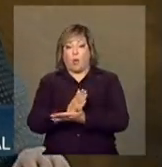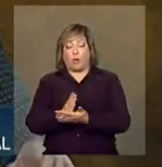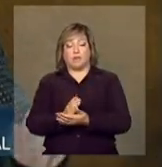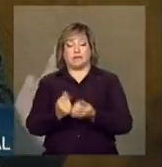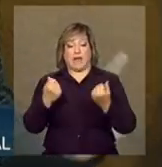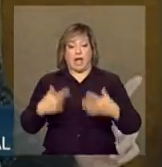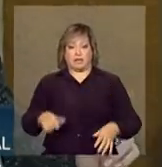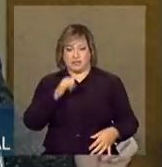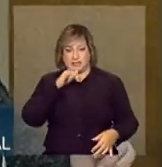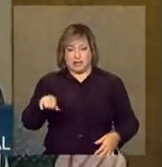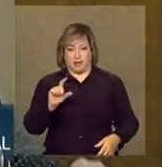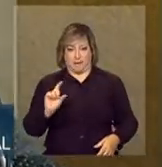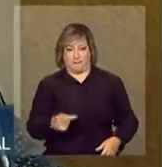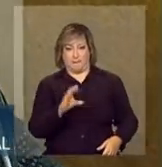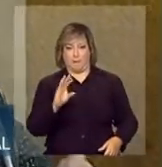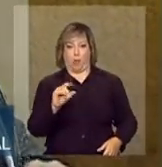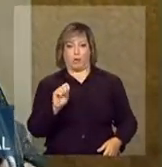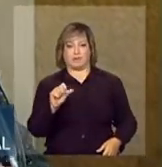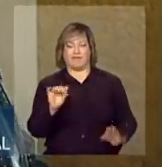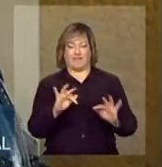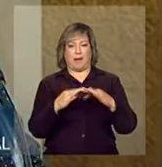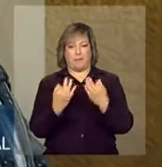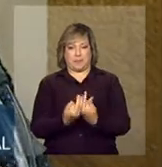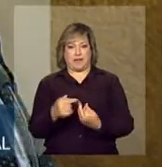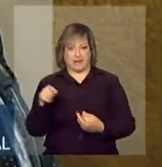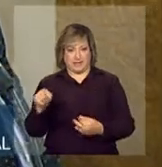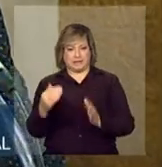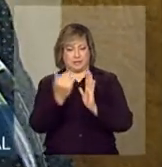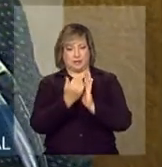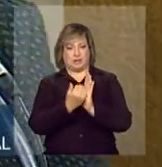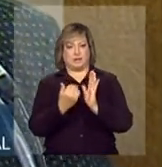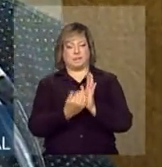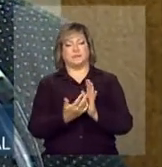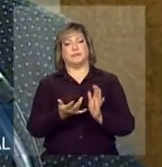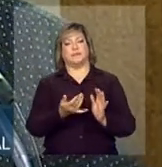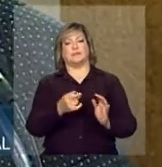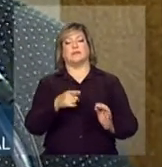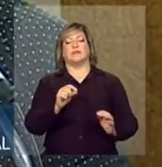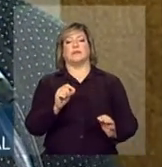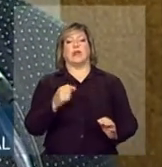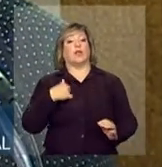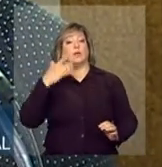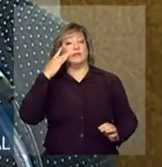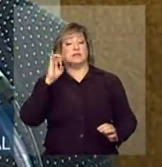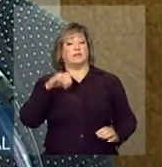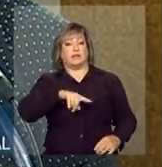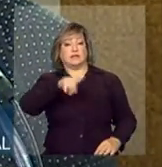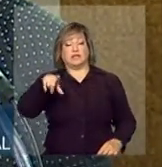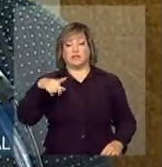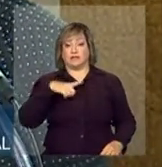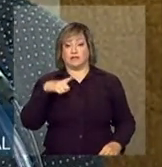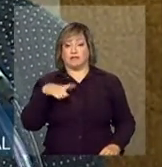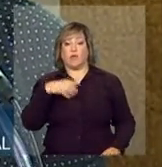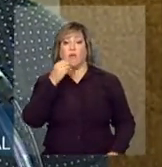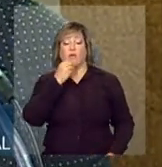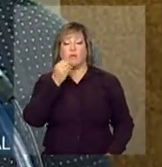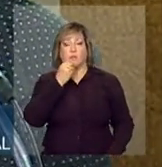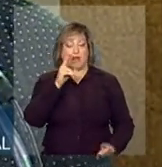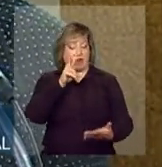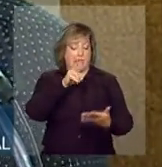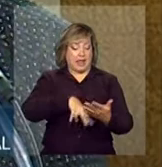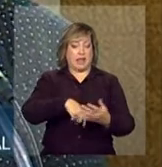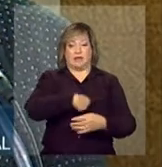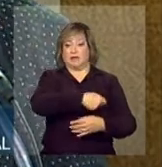Bolsa Família, Maria Emília, eu queria, não sei se vocês tiveram a oportunidade de ler e disponibilizar para os